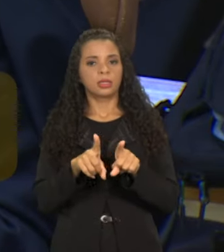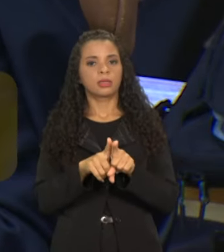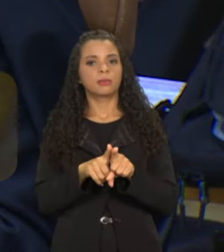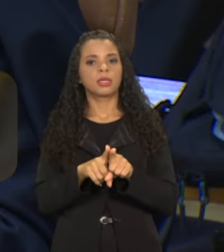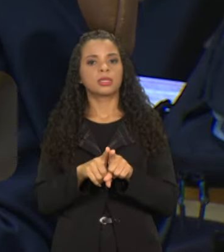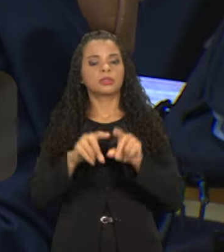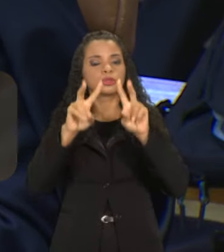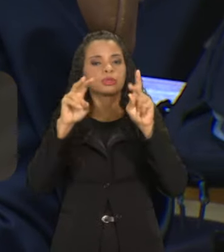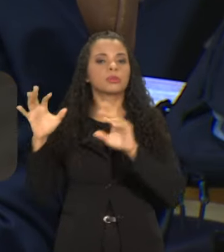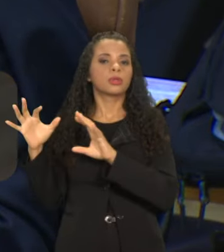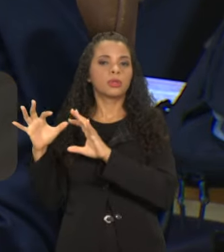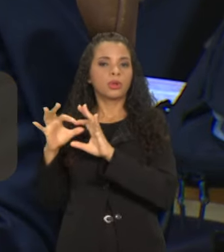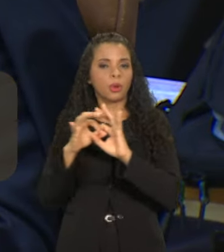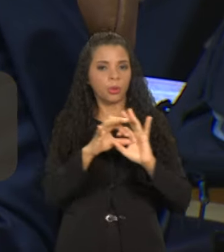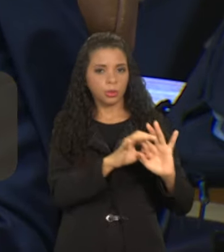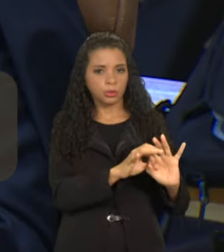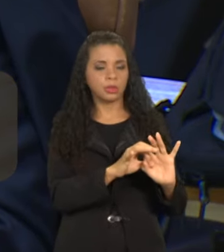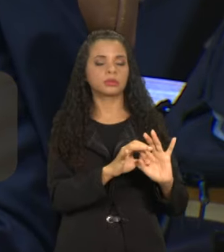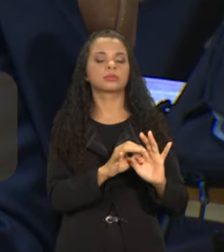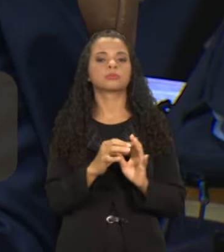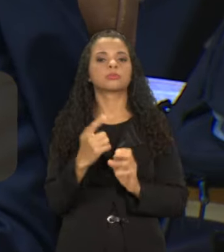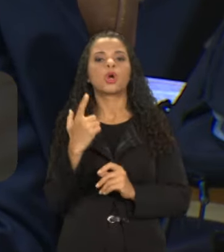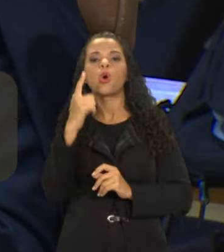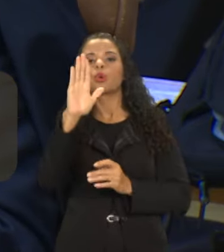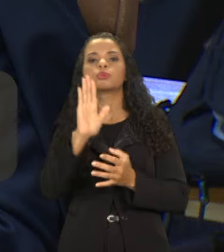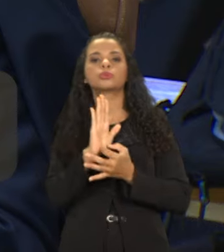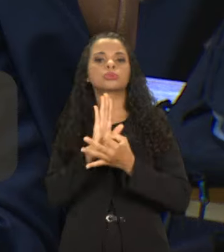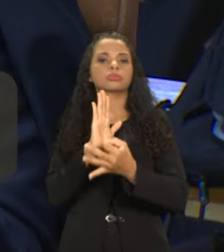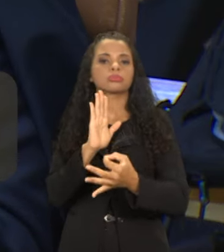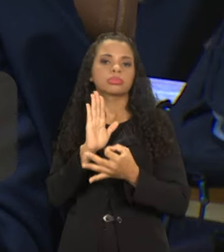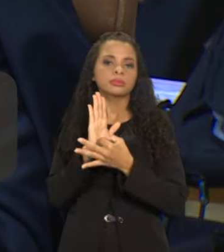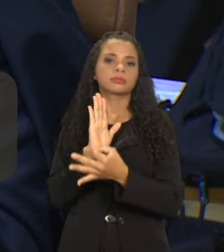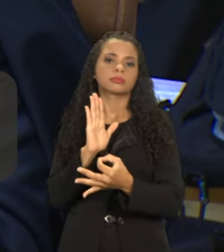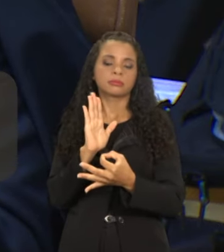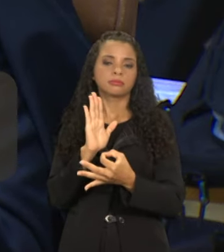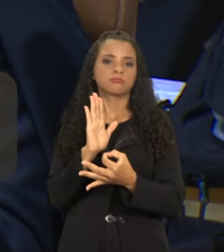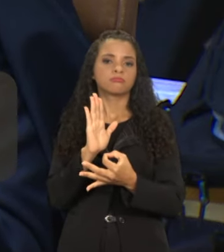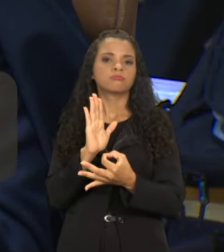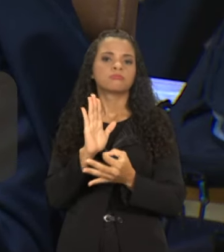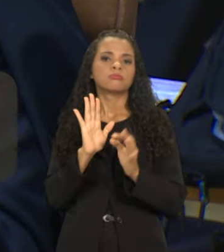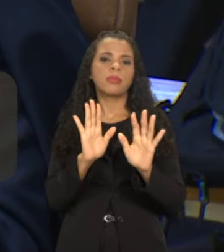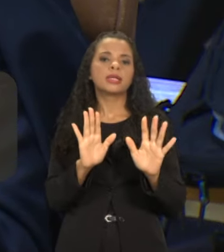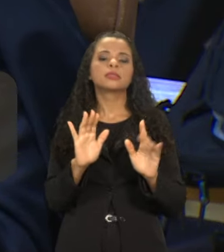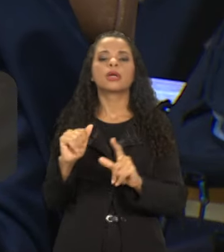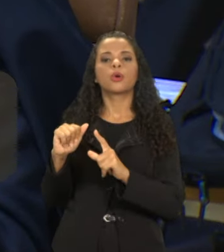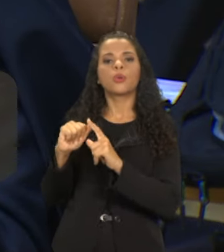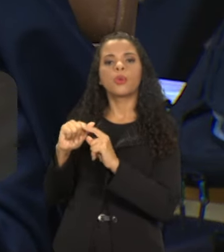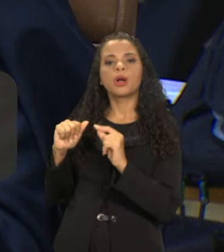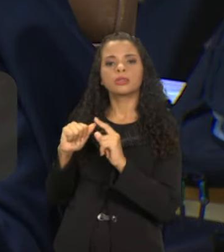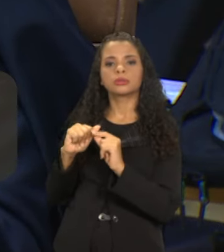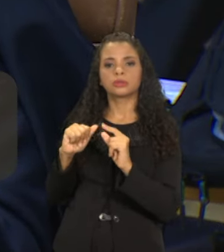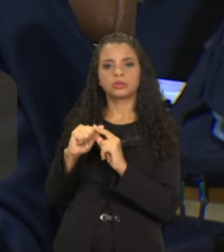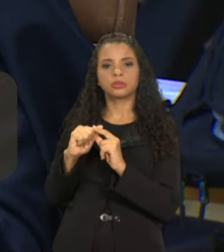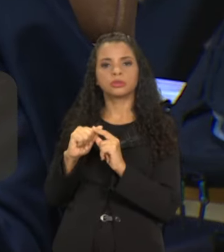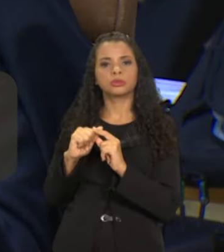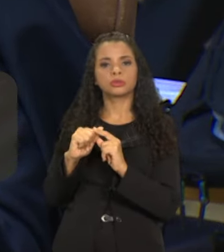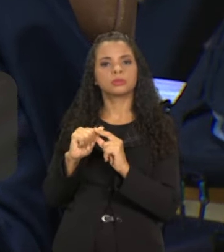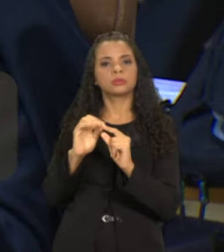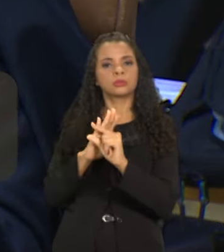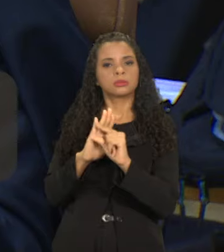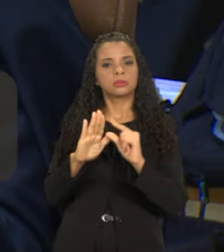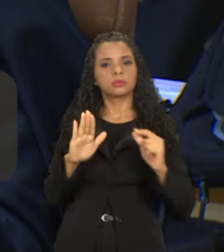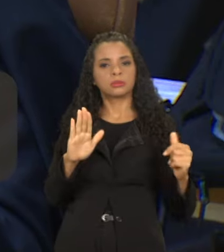ao lado de outros argumentos, efetivamente chama a atenção que o artigo 1º desta lei municipal